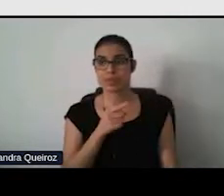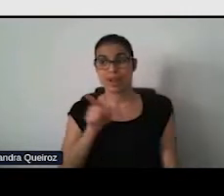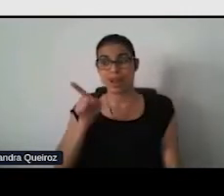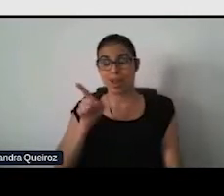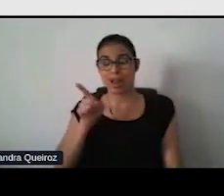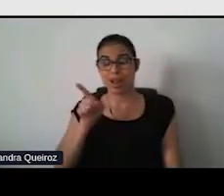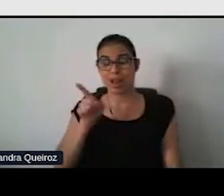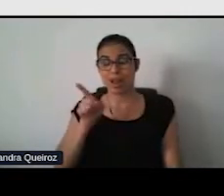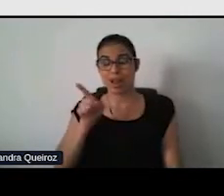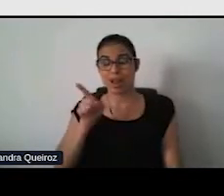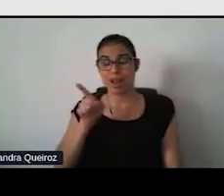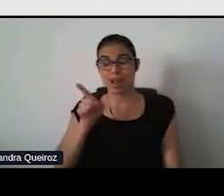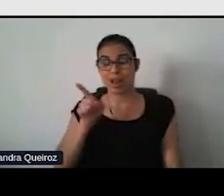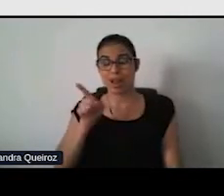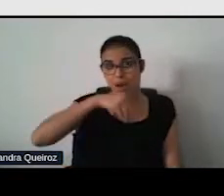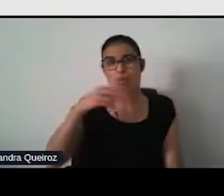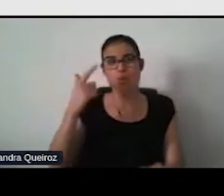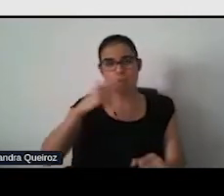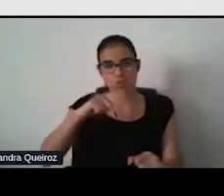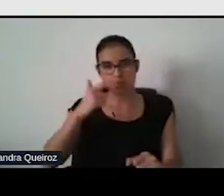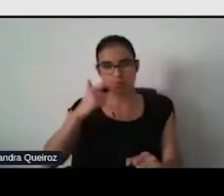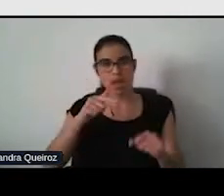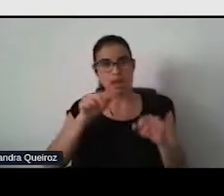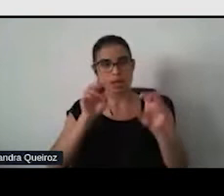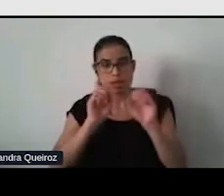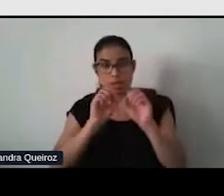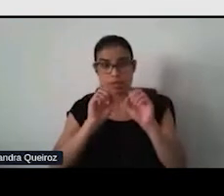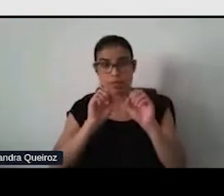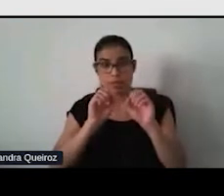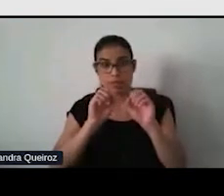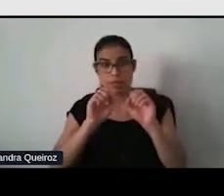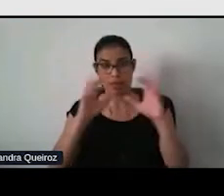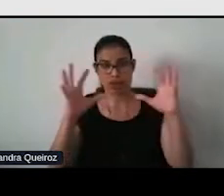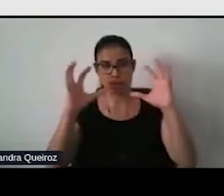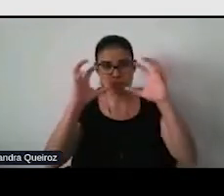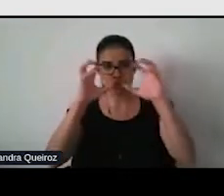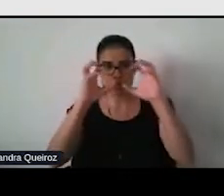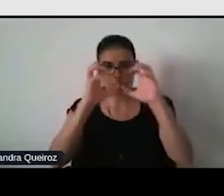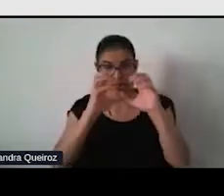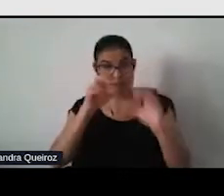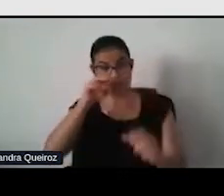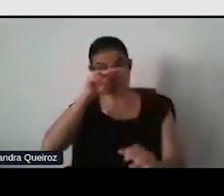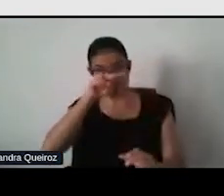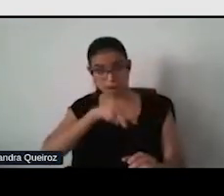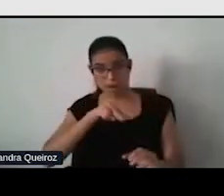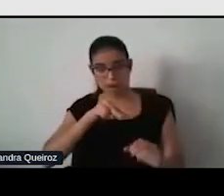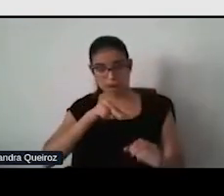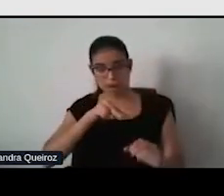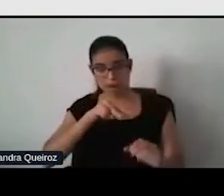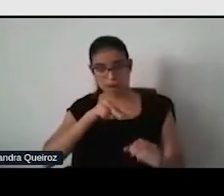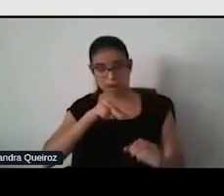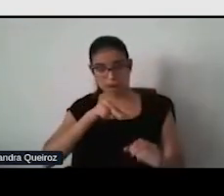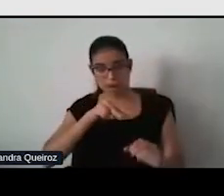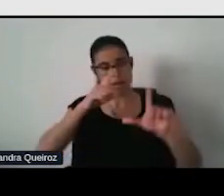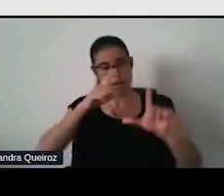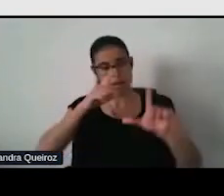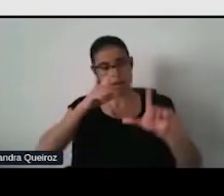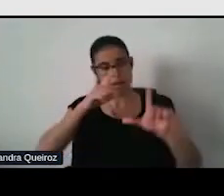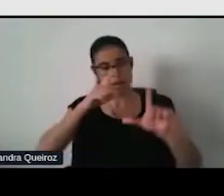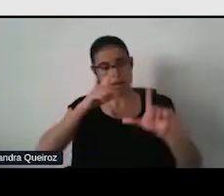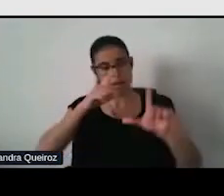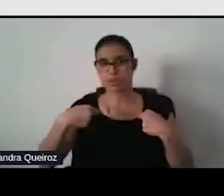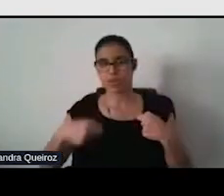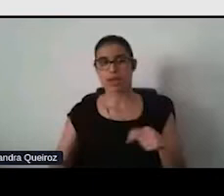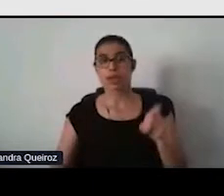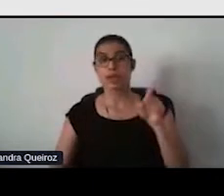visão a ter uma melhor legibilidade, né, dos textos, dos gráficos. E o modo de foco, que é